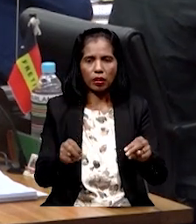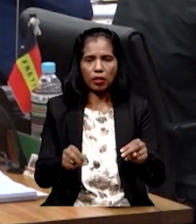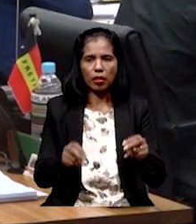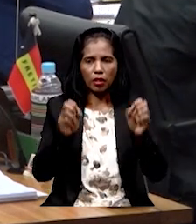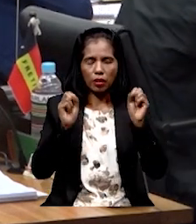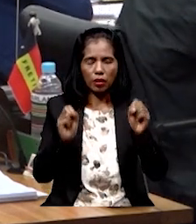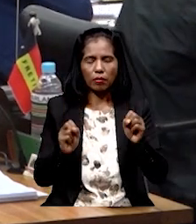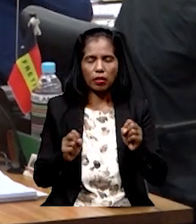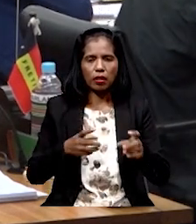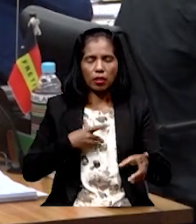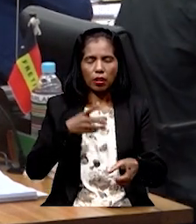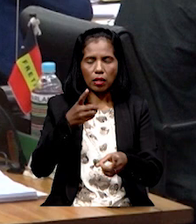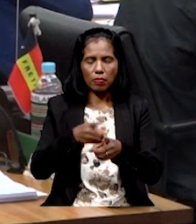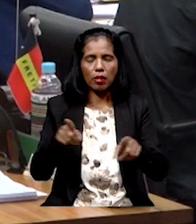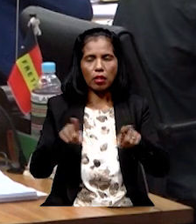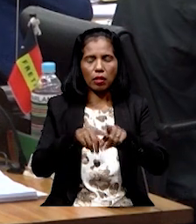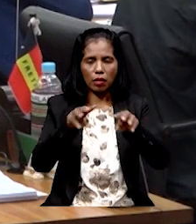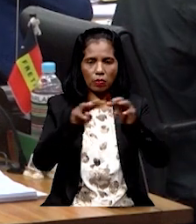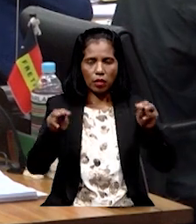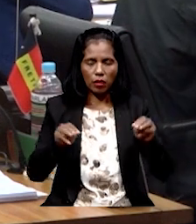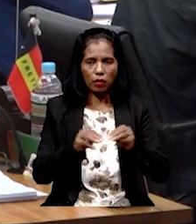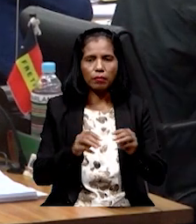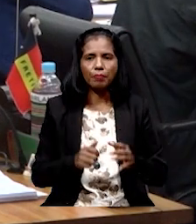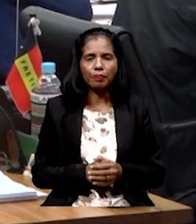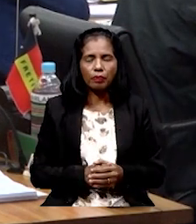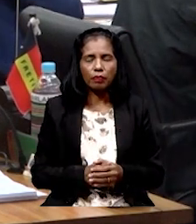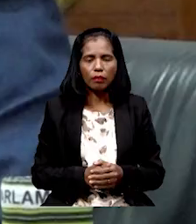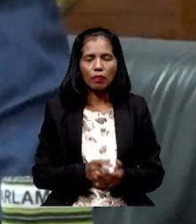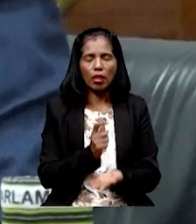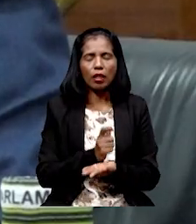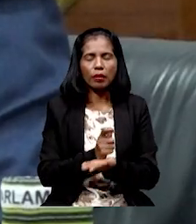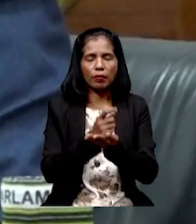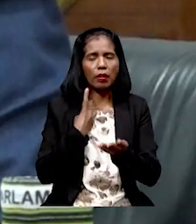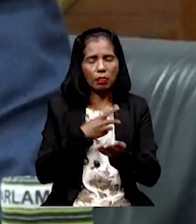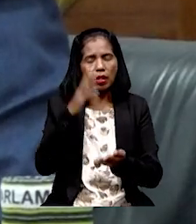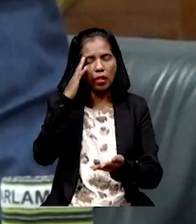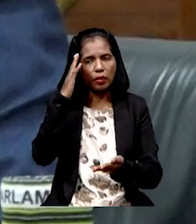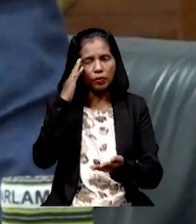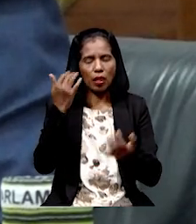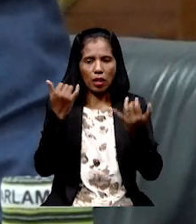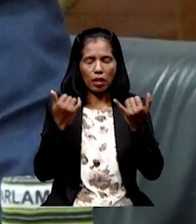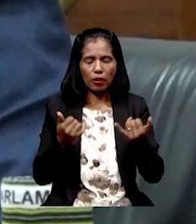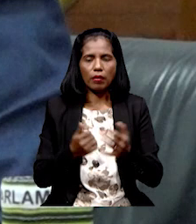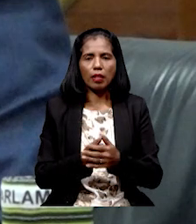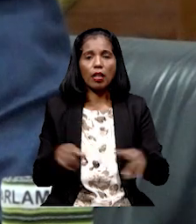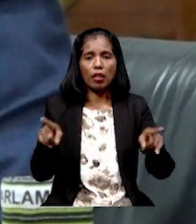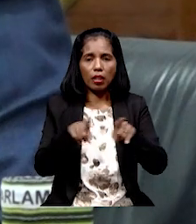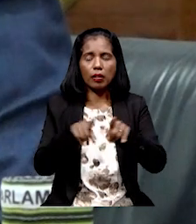goza ona direito no dar município. Ata uru, a minha nome gata tamba uru, horas ne goza ona